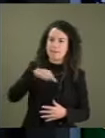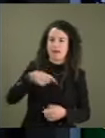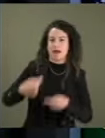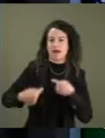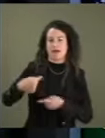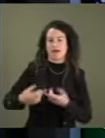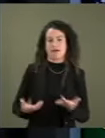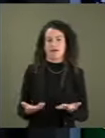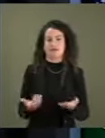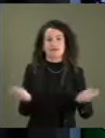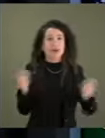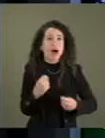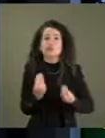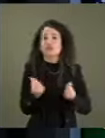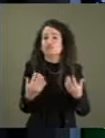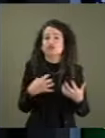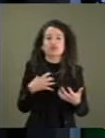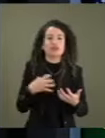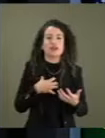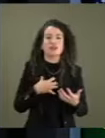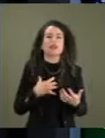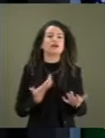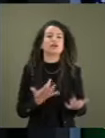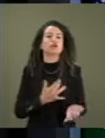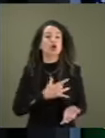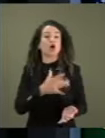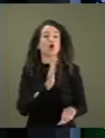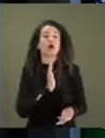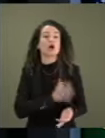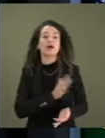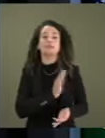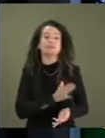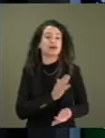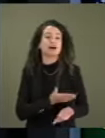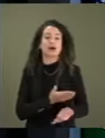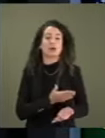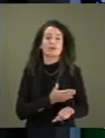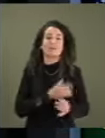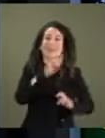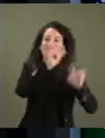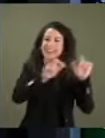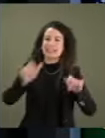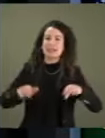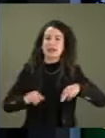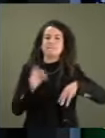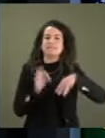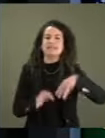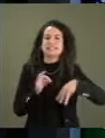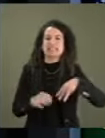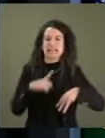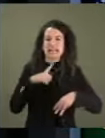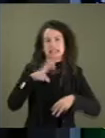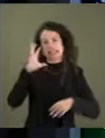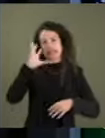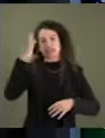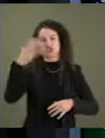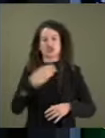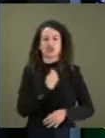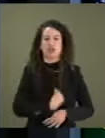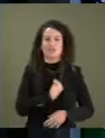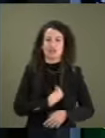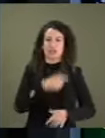que possam de alguma forma tocar o coração desses ministros que estão decidindo a vida do país a todo